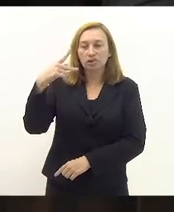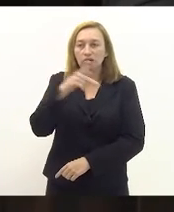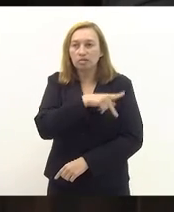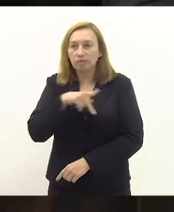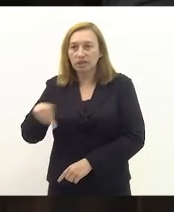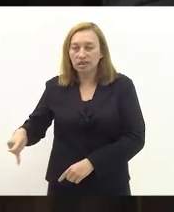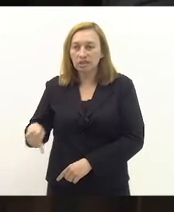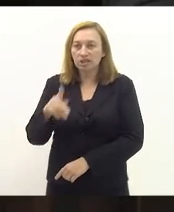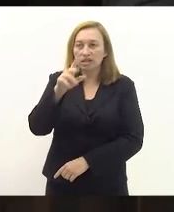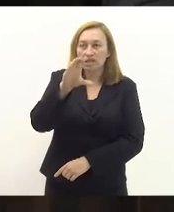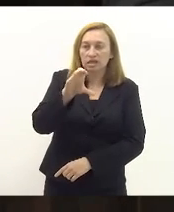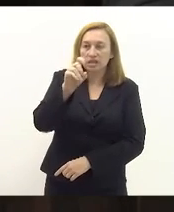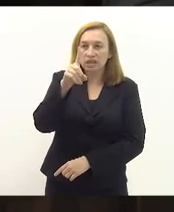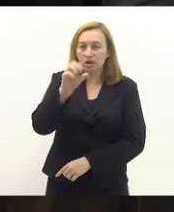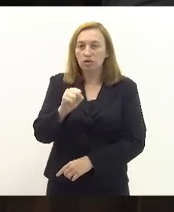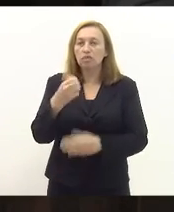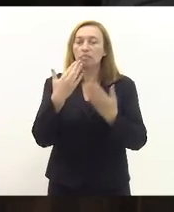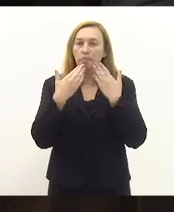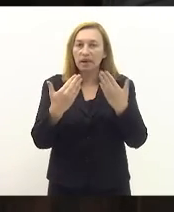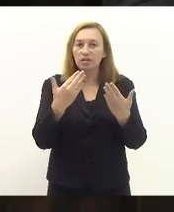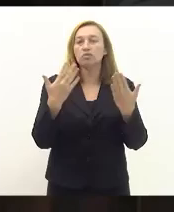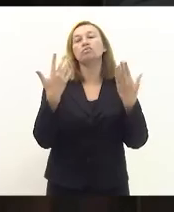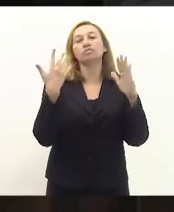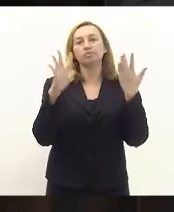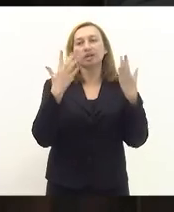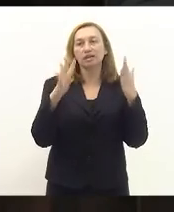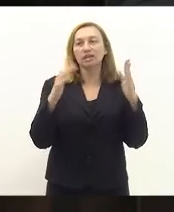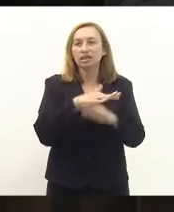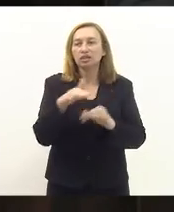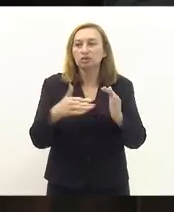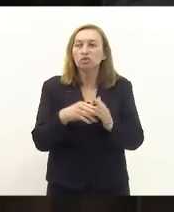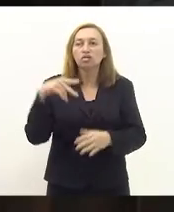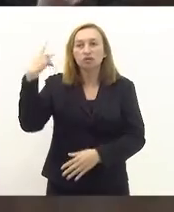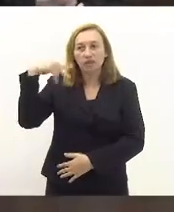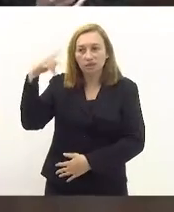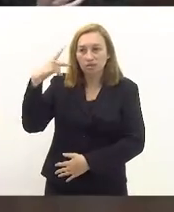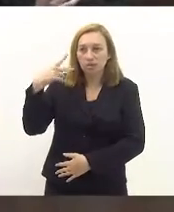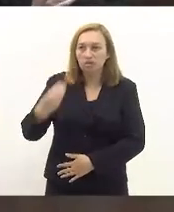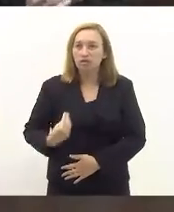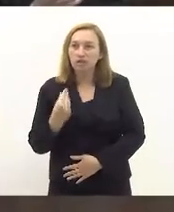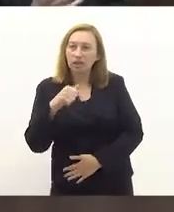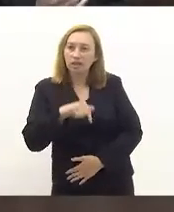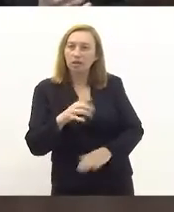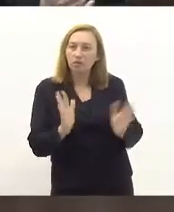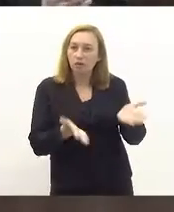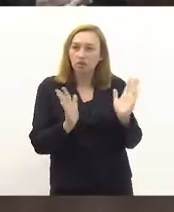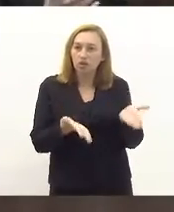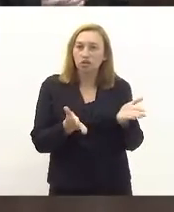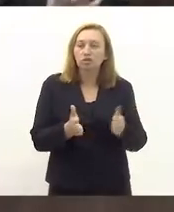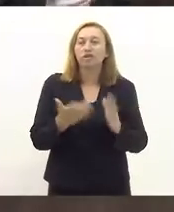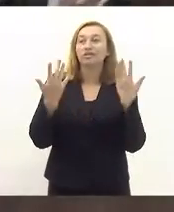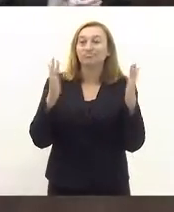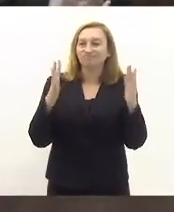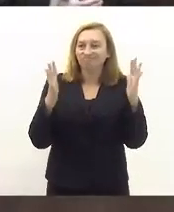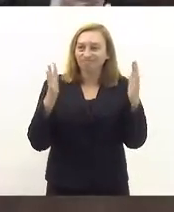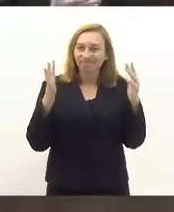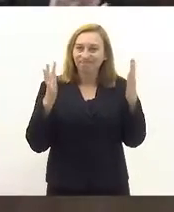Celso do órgão ao qual peço uma salva de palmas a todos vereadores que estão aqui hoje